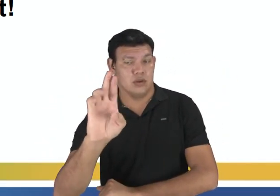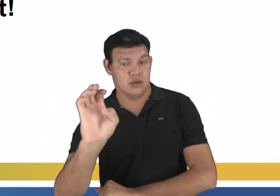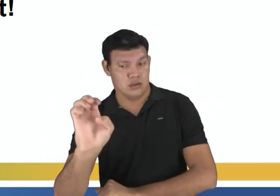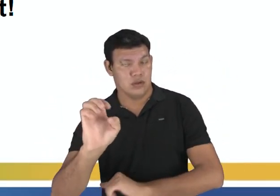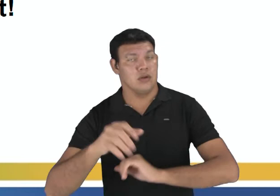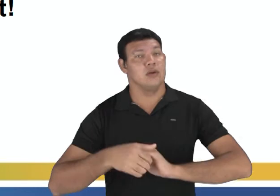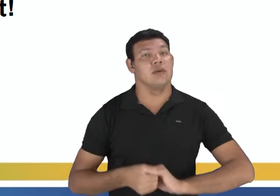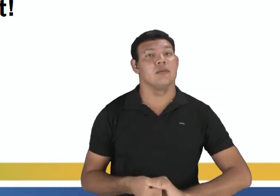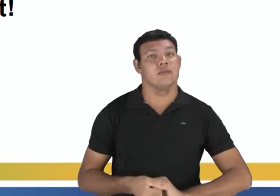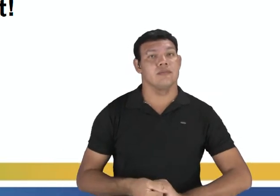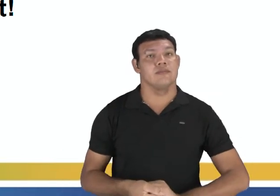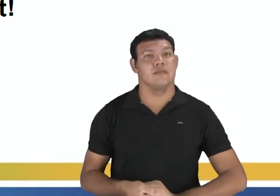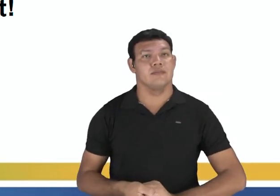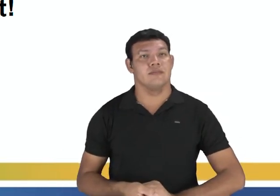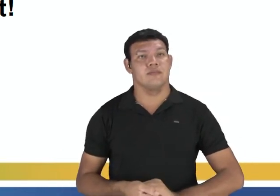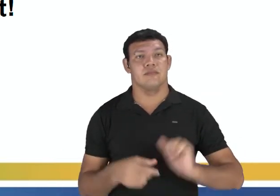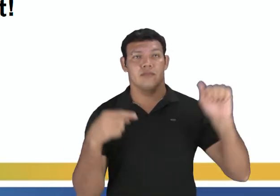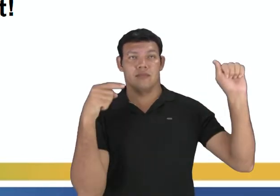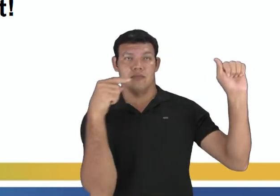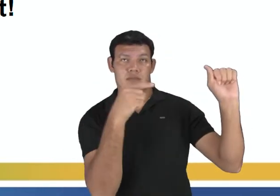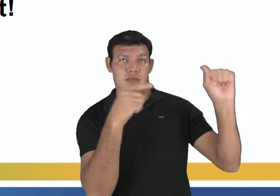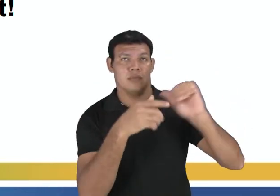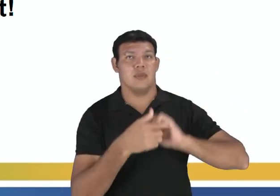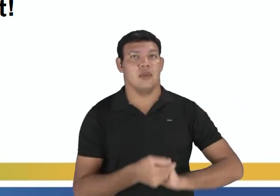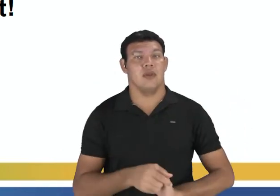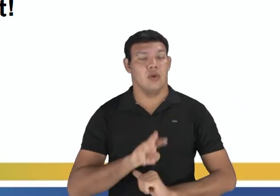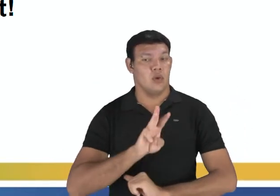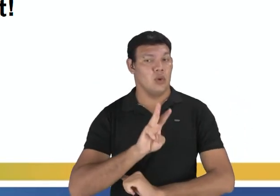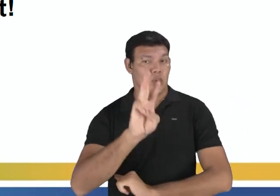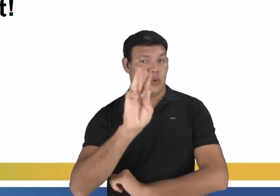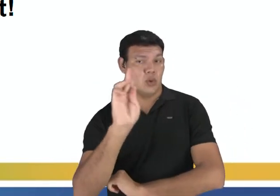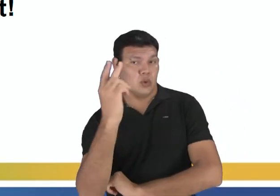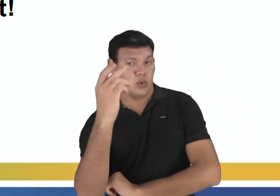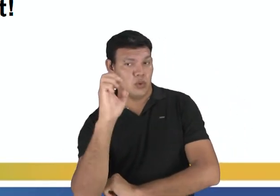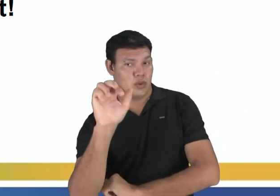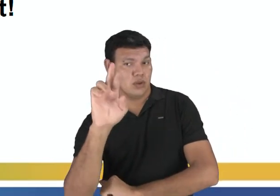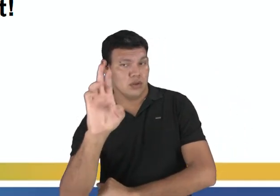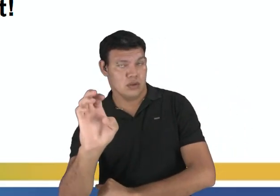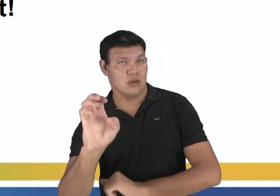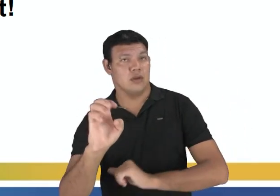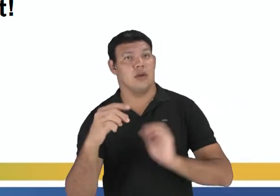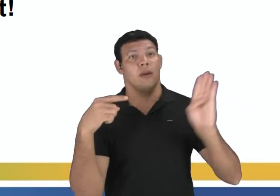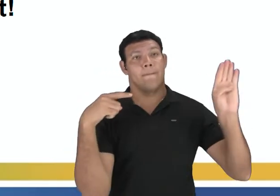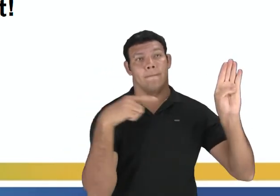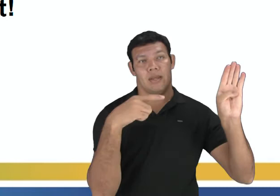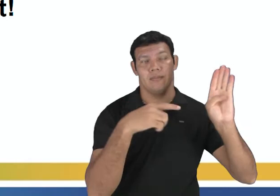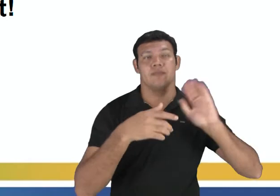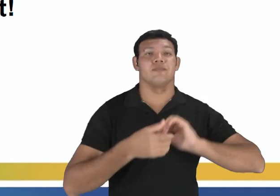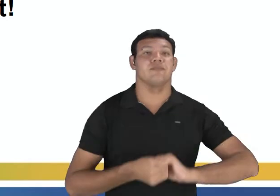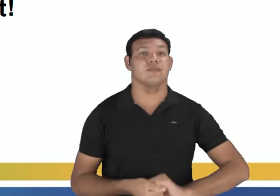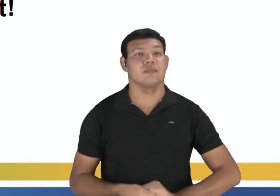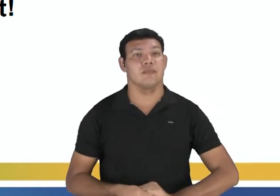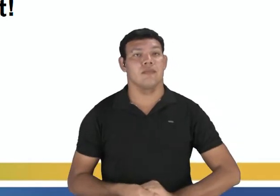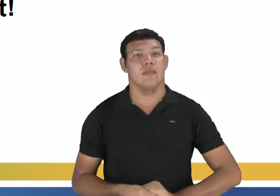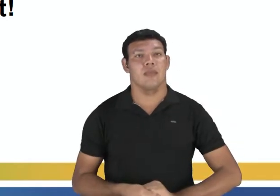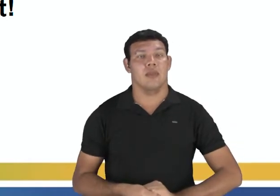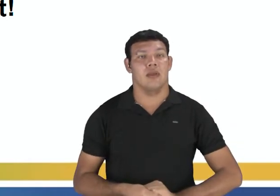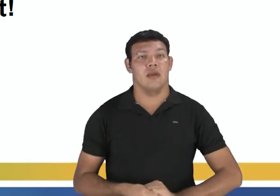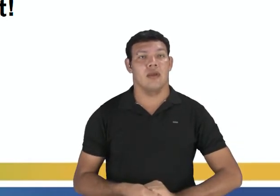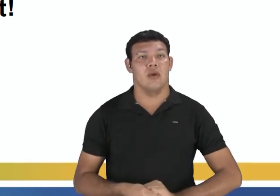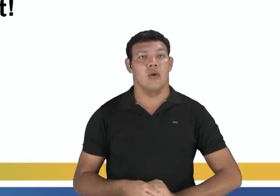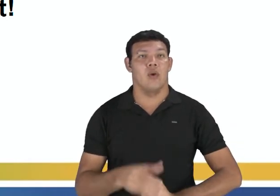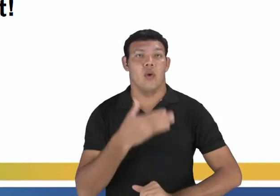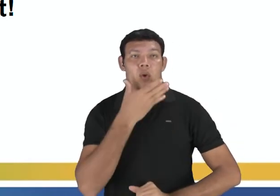colocar aí na letra A, letter A, where. Letter B, na letra B. Paul is